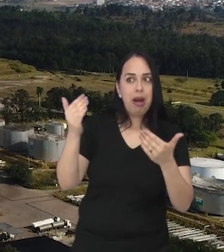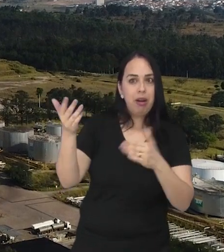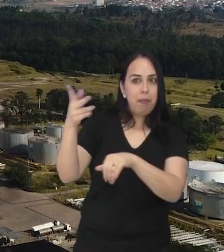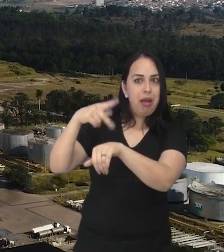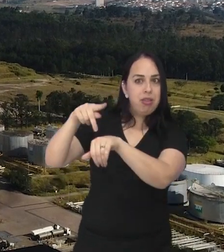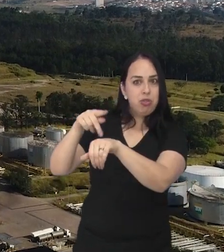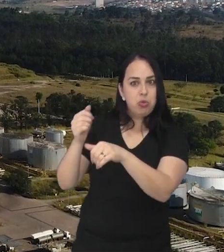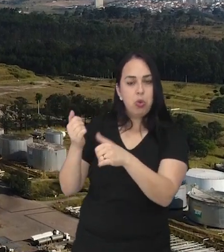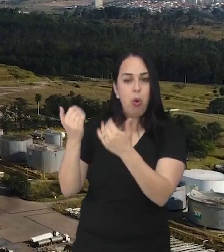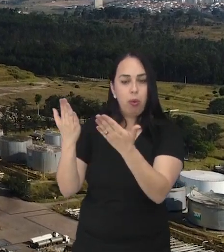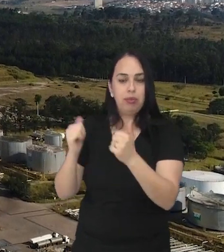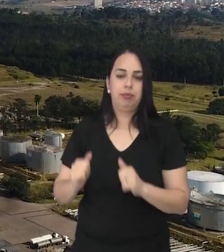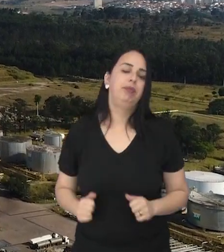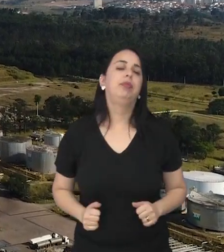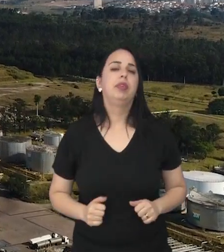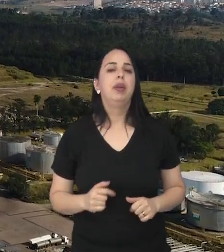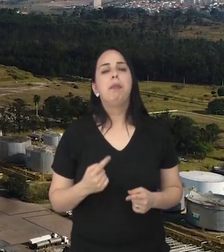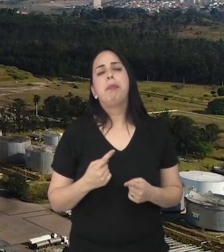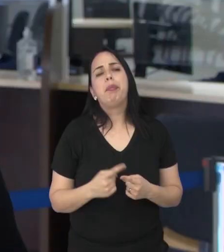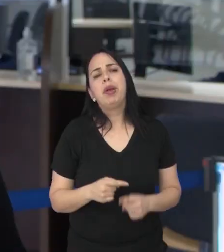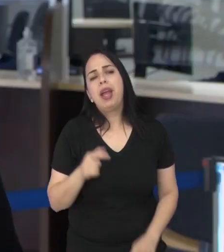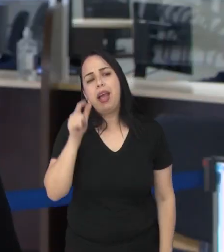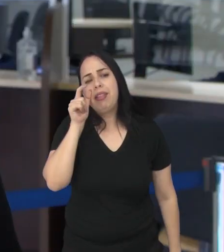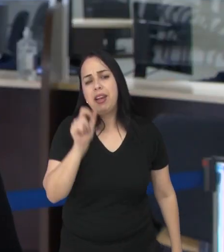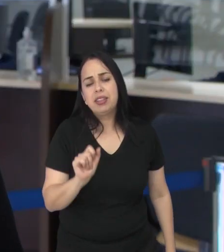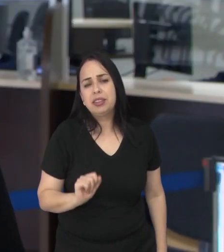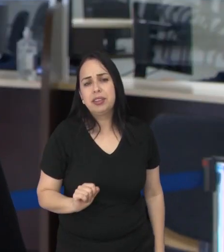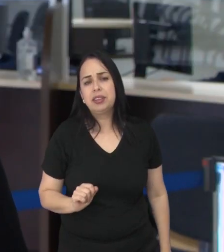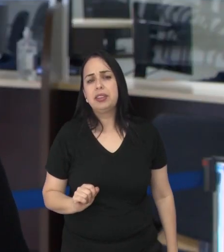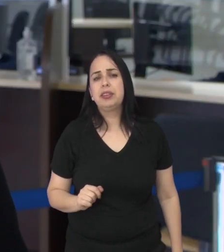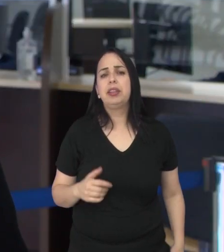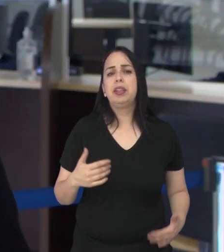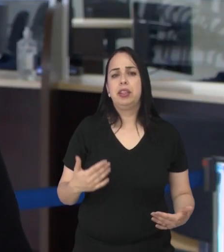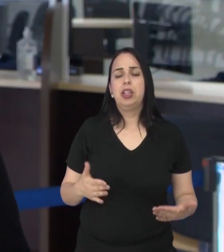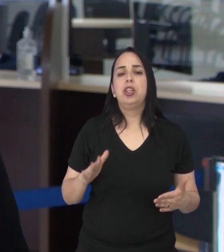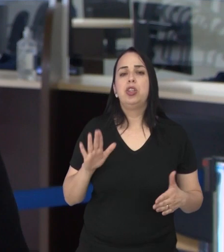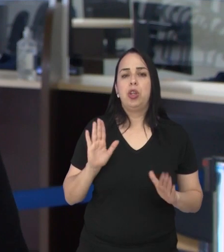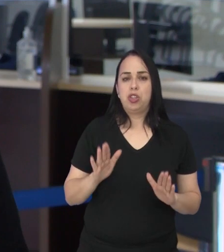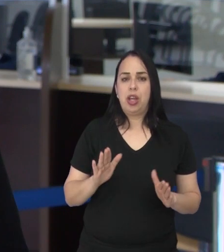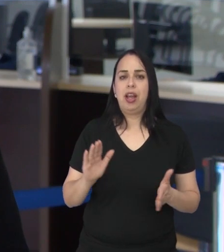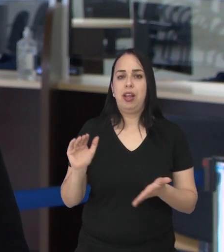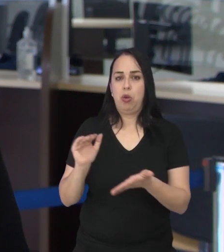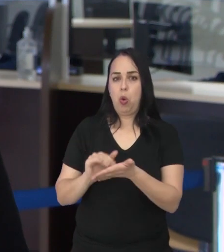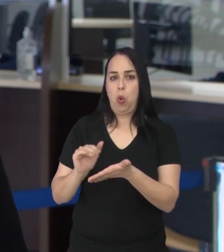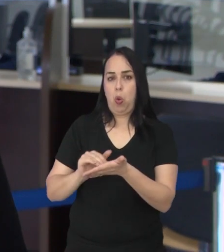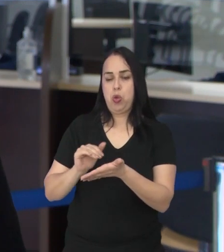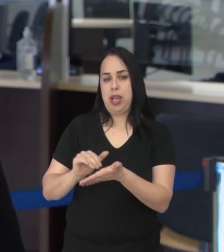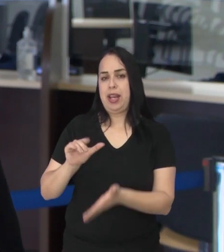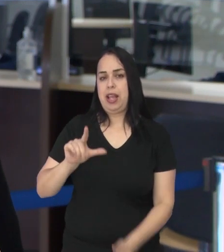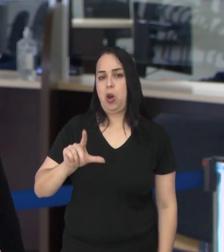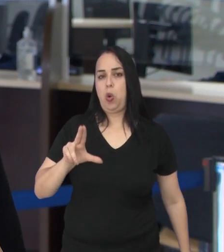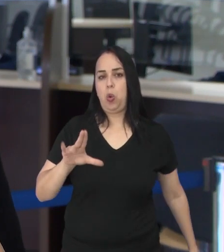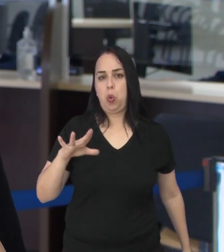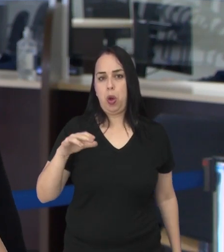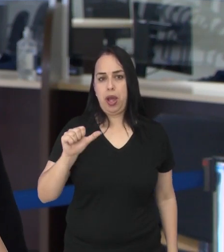geram resultados em outros países. Por que isso é interessante, né? Já existem casos que, segundo nós aprendemos com o